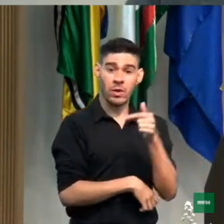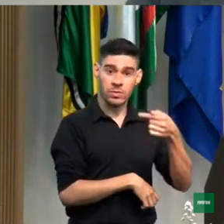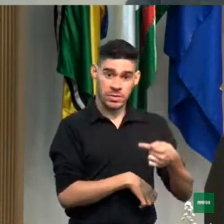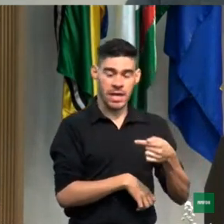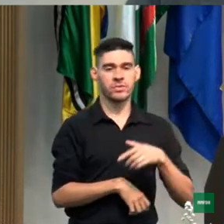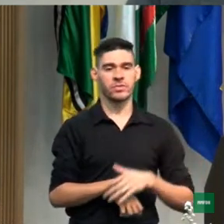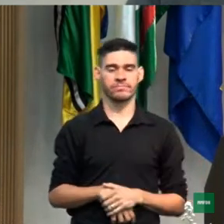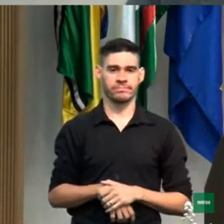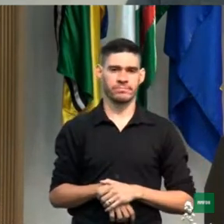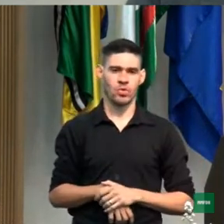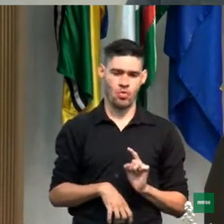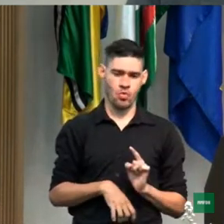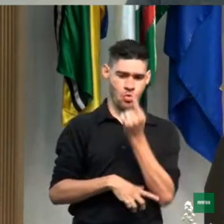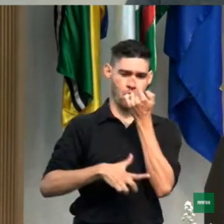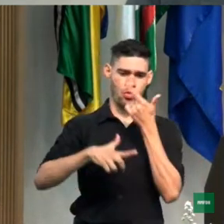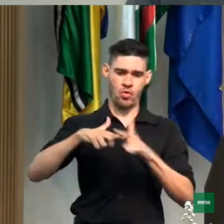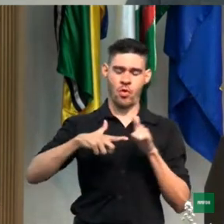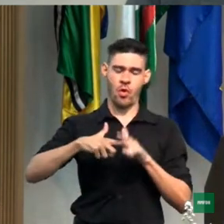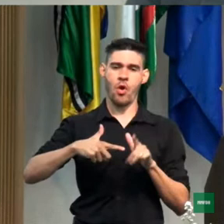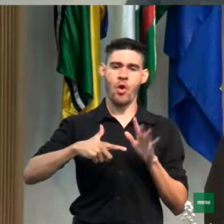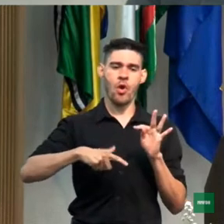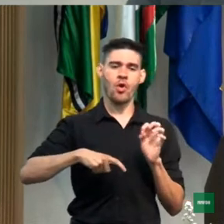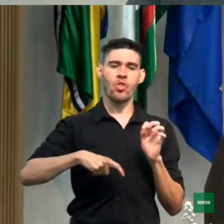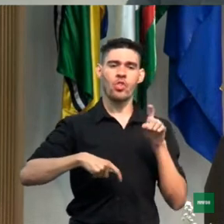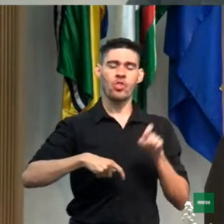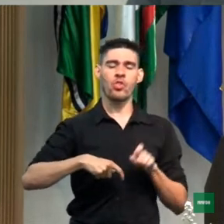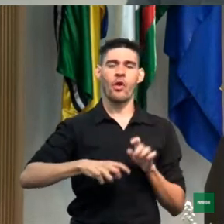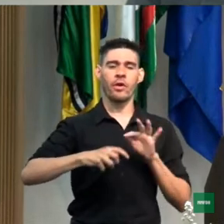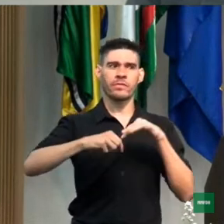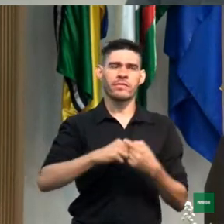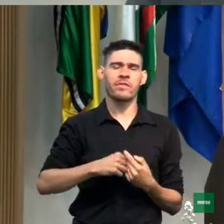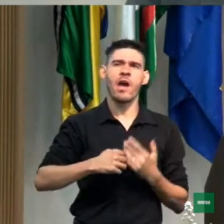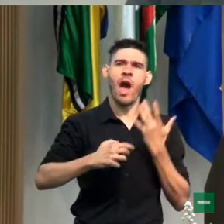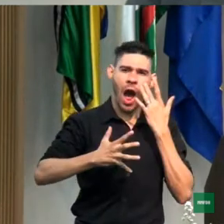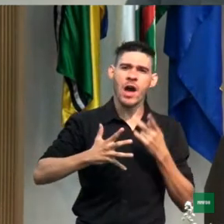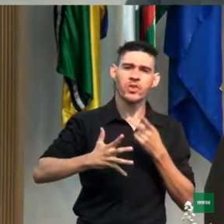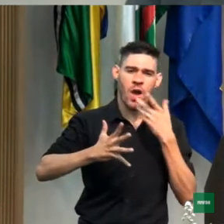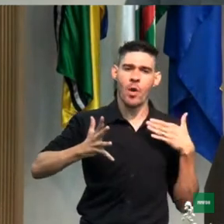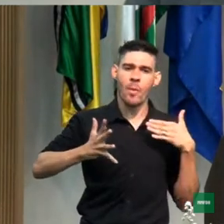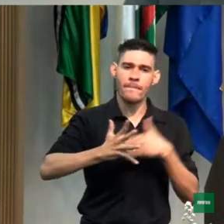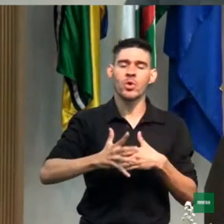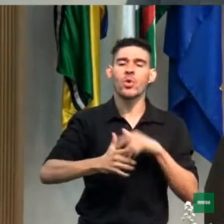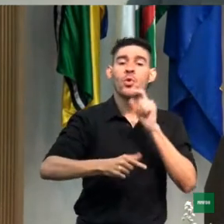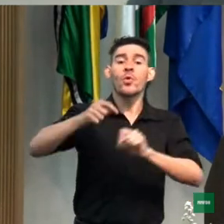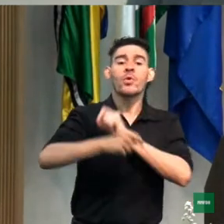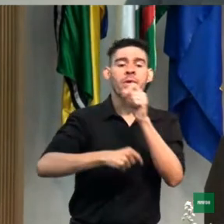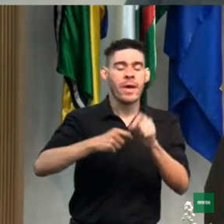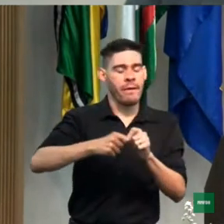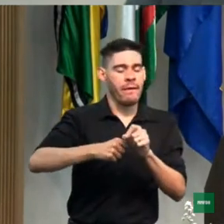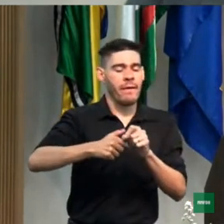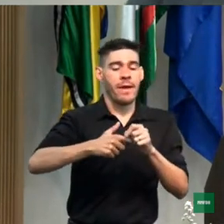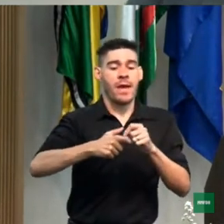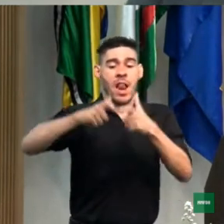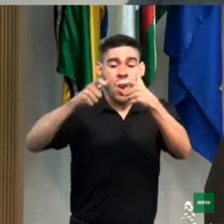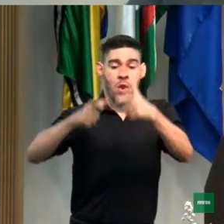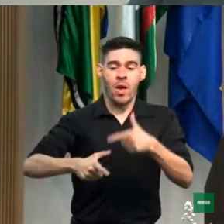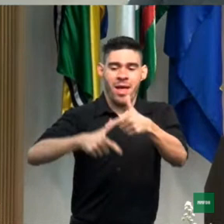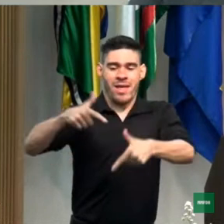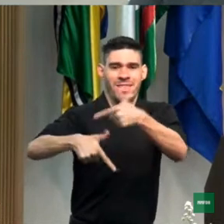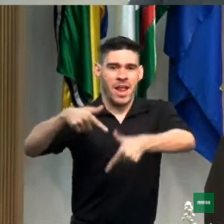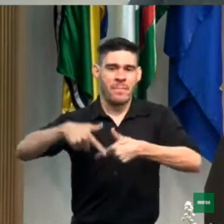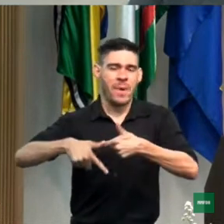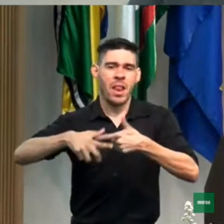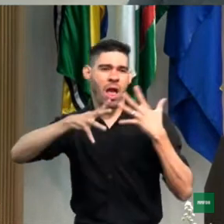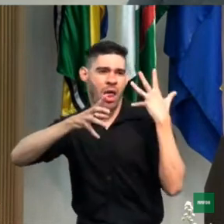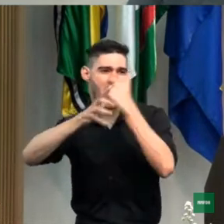da Tox Família, eu acho que foi ele que falou por último, é trabalhar naquele lugar tão lindo, com aquela paisagem lá atrás.